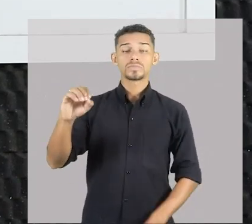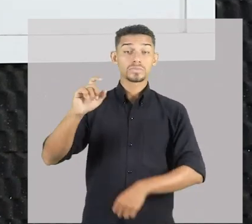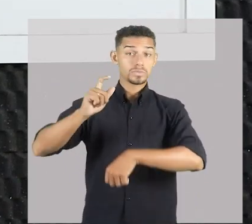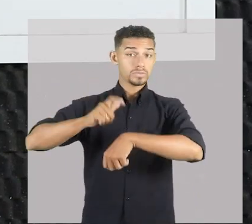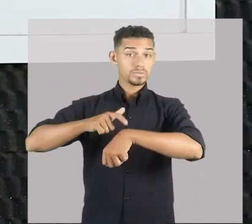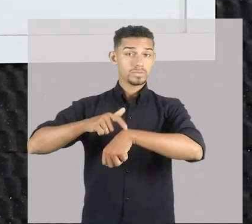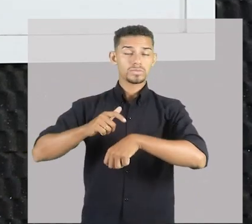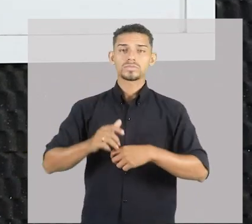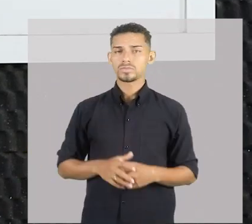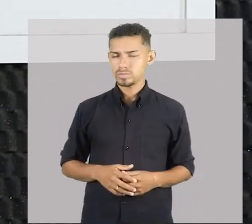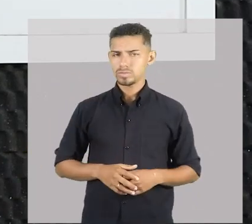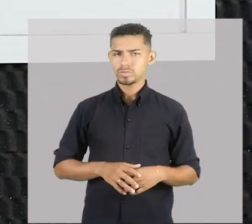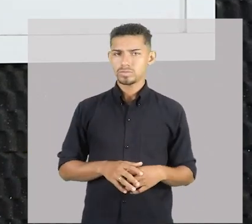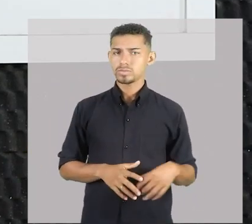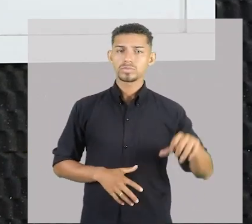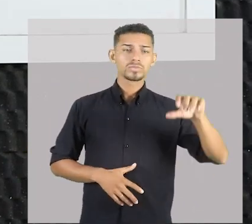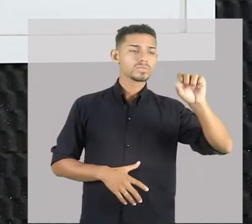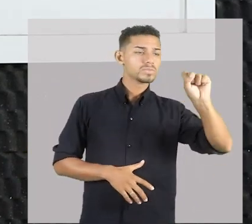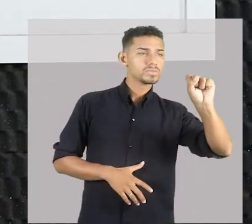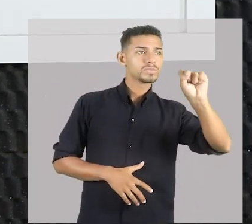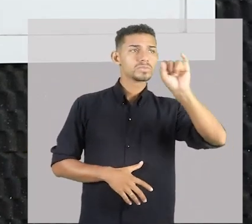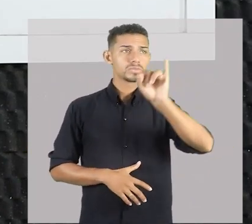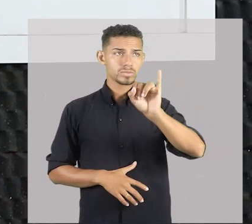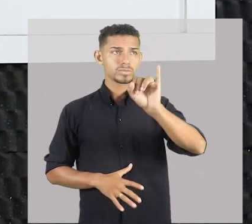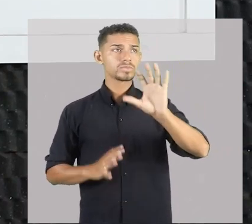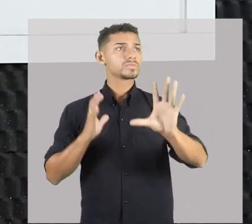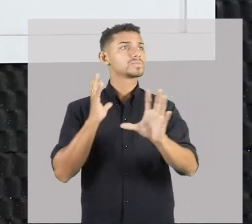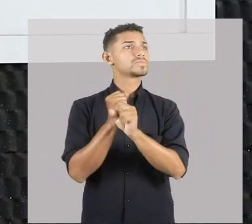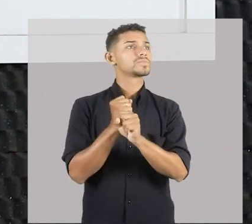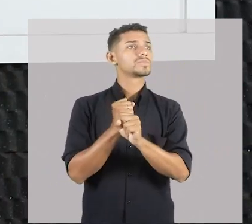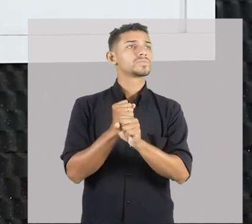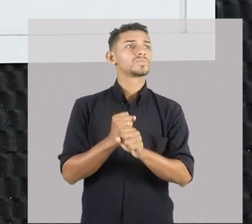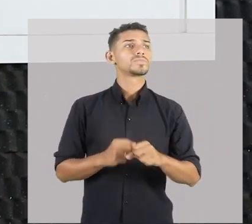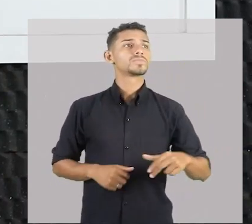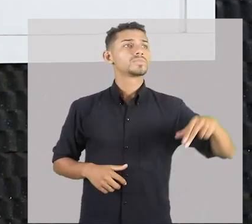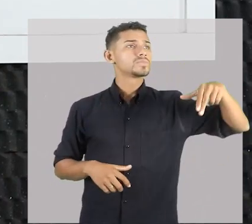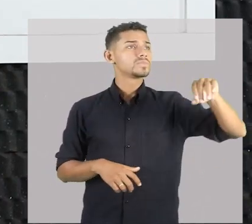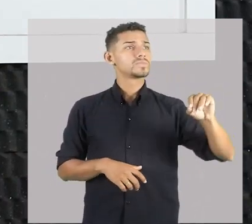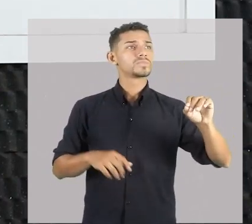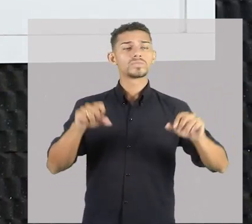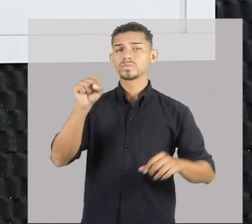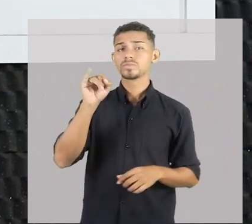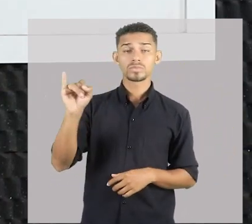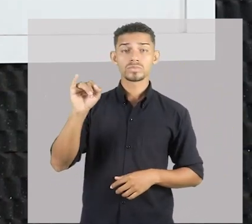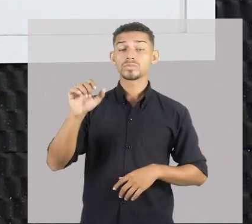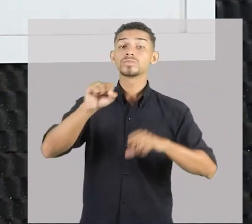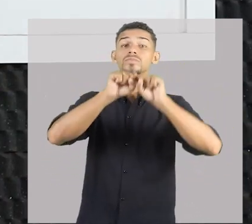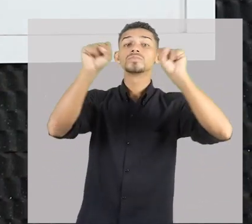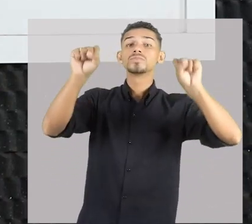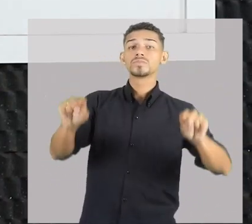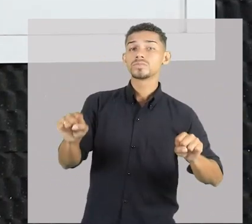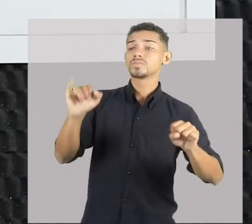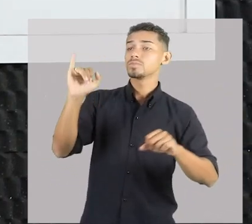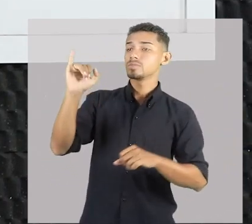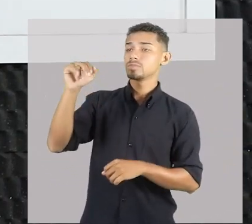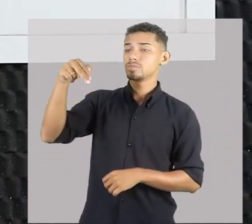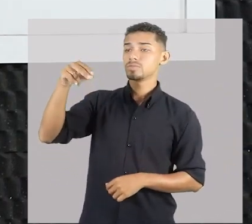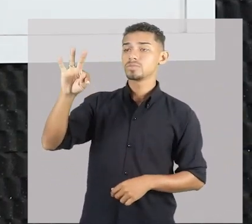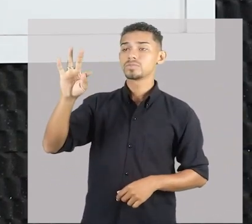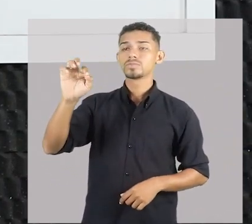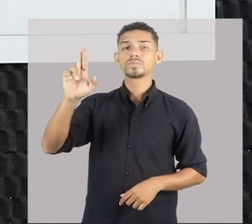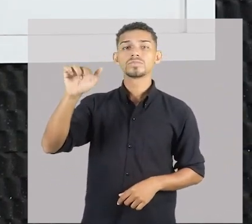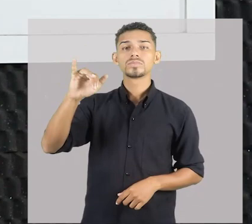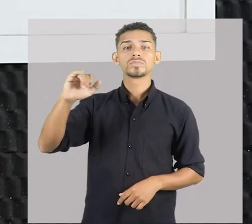SI, Sistema Internacional de Unidade de Medida, esqueci de colocar aqui, gente, ó. No Sistema Internacional de Unidade de Medida,